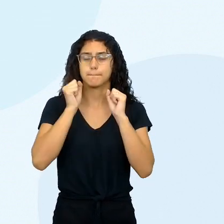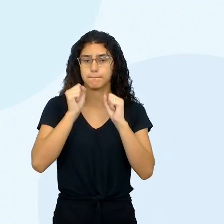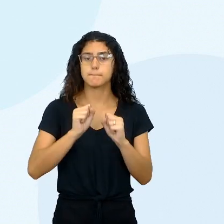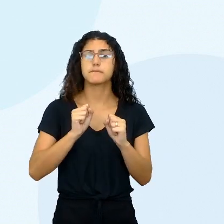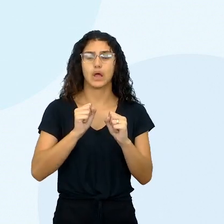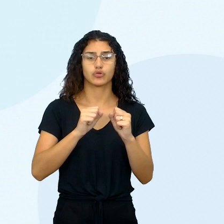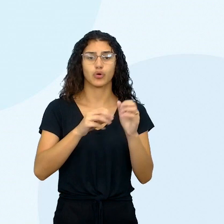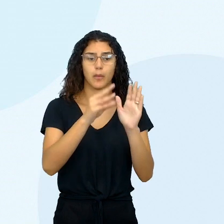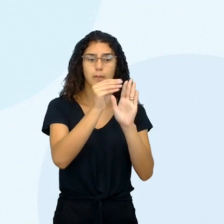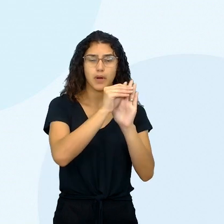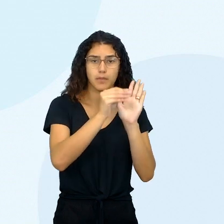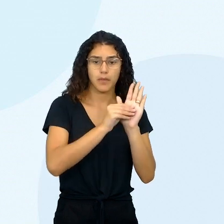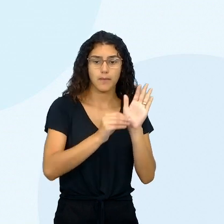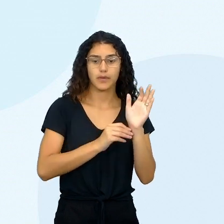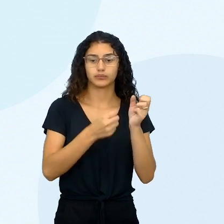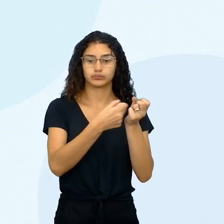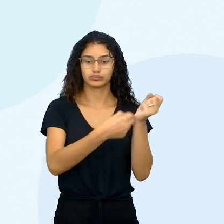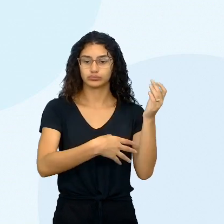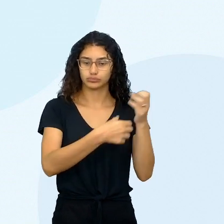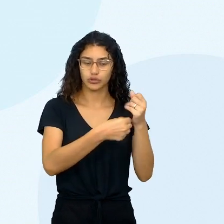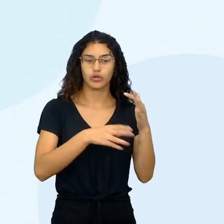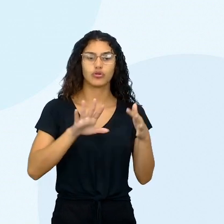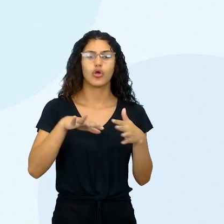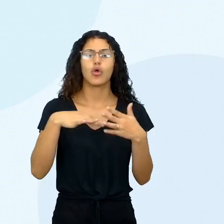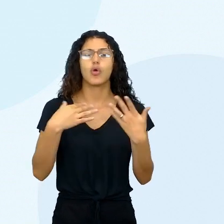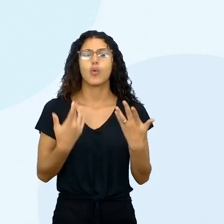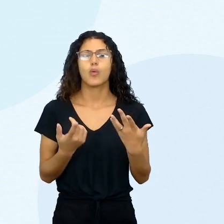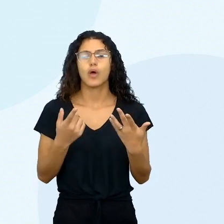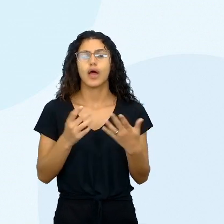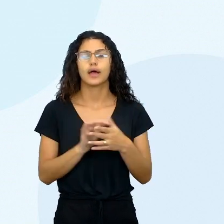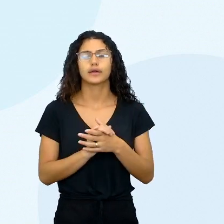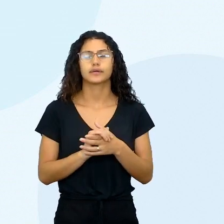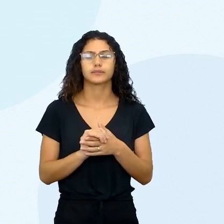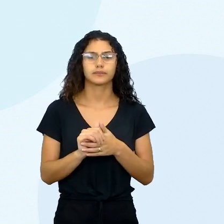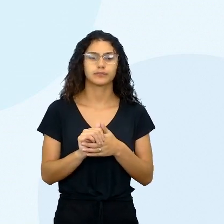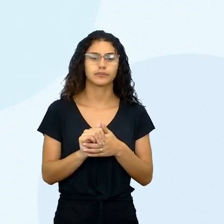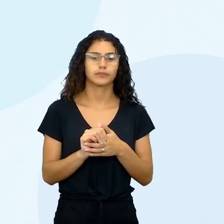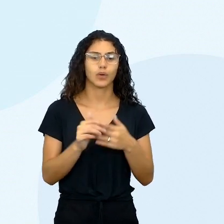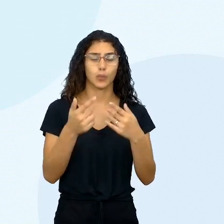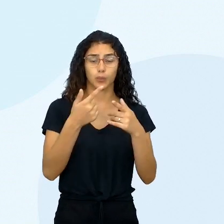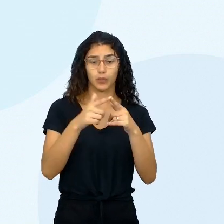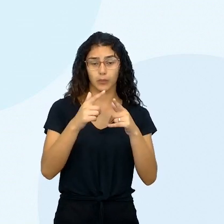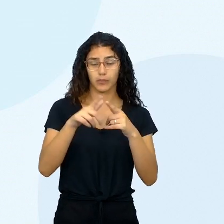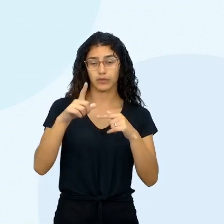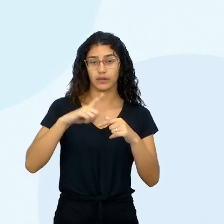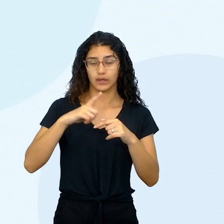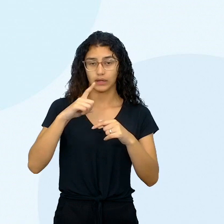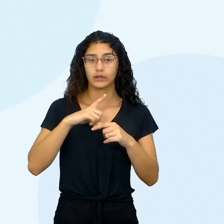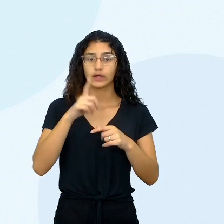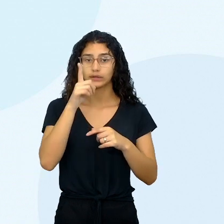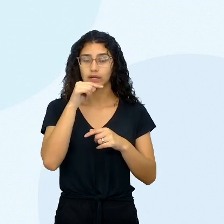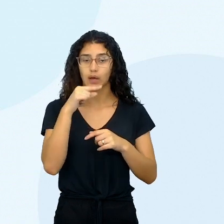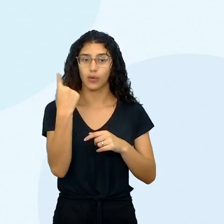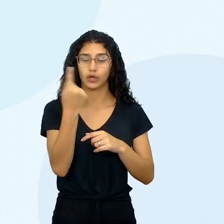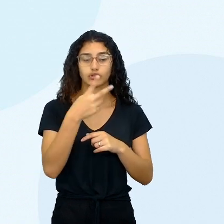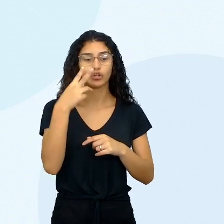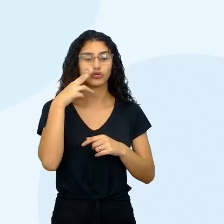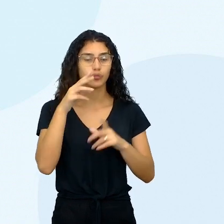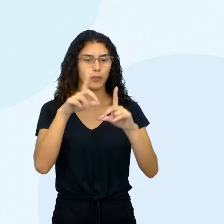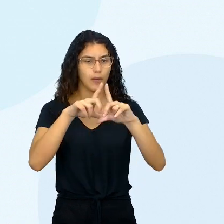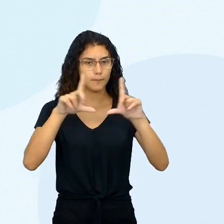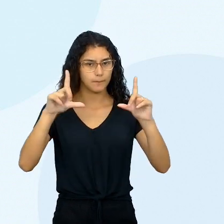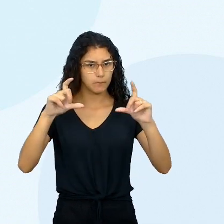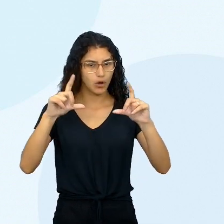ir aí colocando no chat, né? Quais são, para além da crise hídrica, né, da escassez hídrica que a gente viu ali naquela foto,